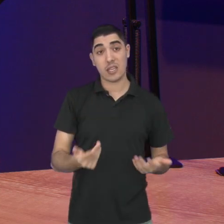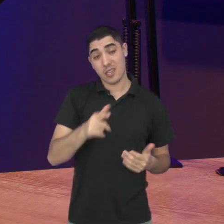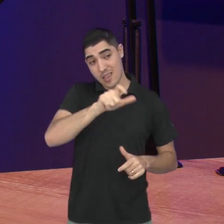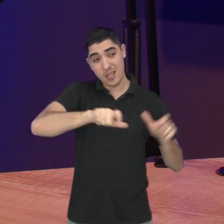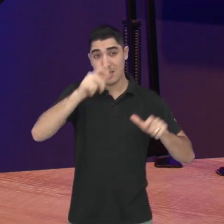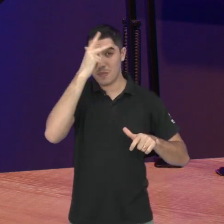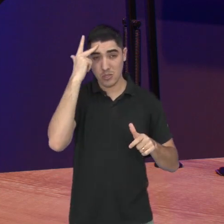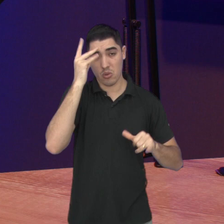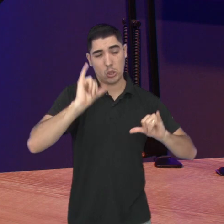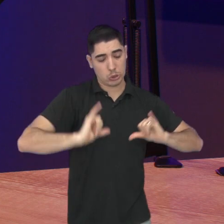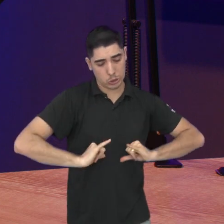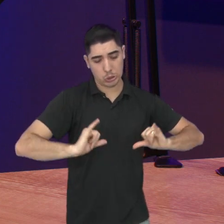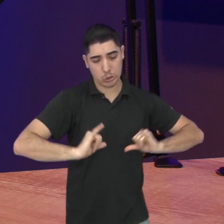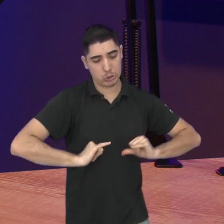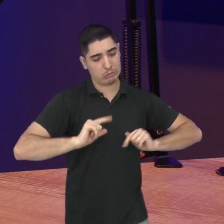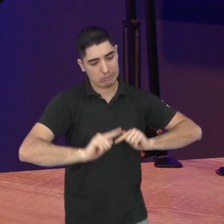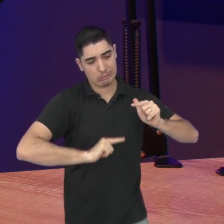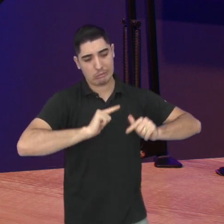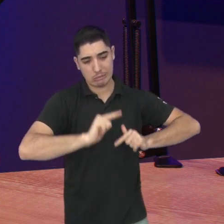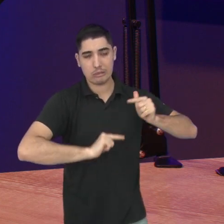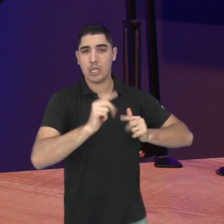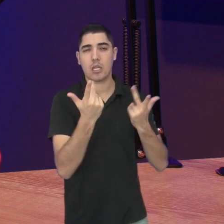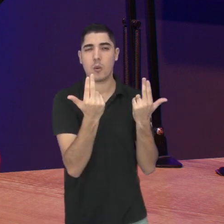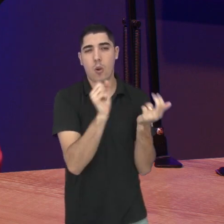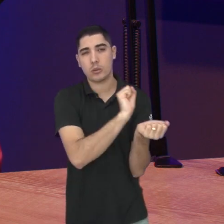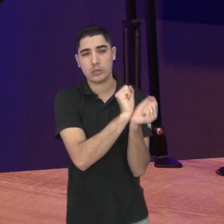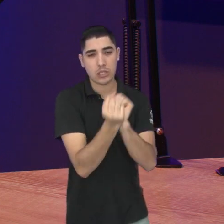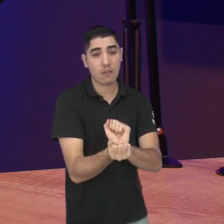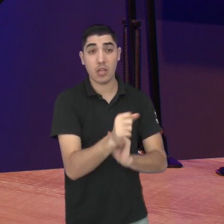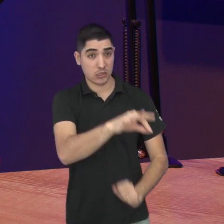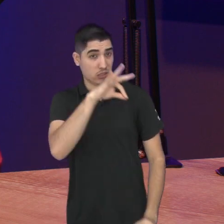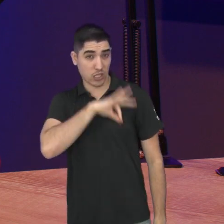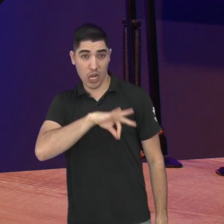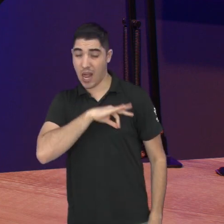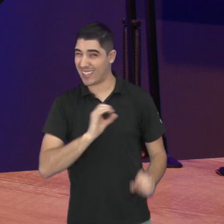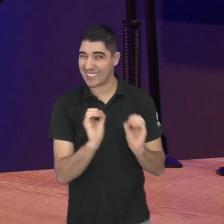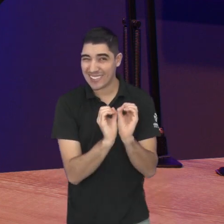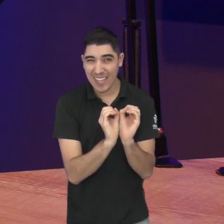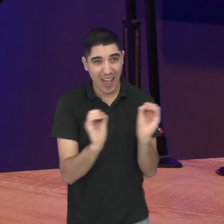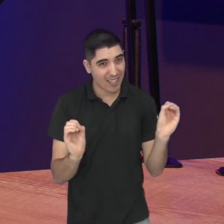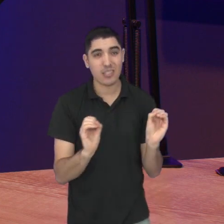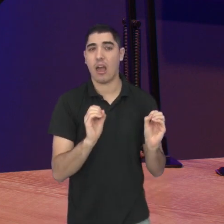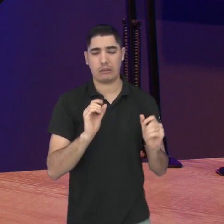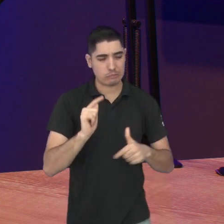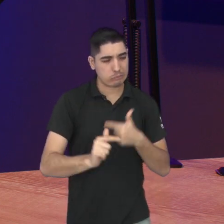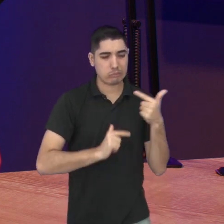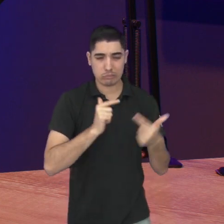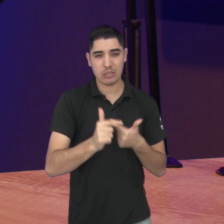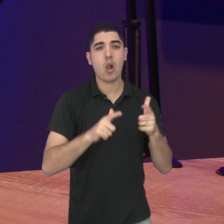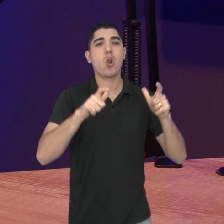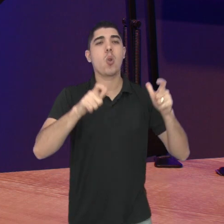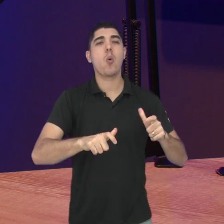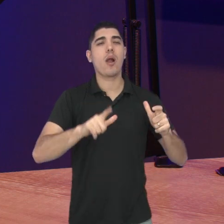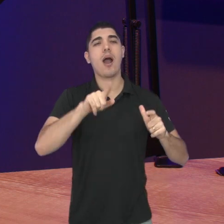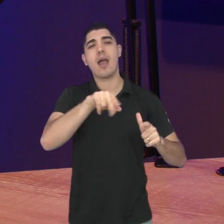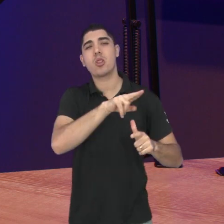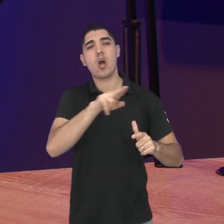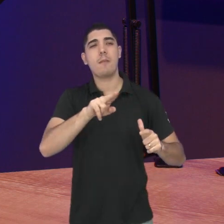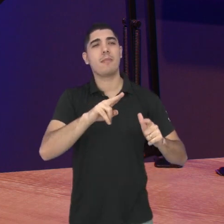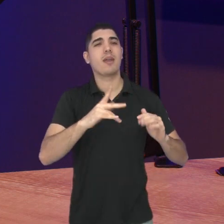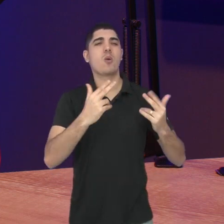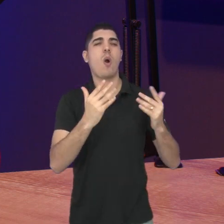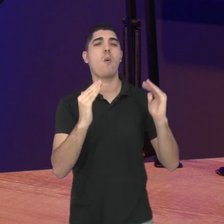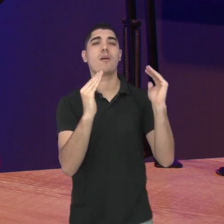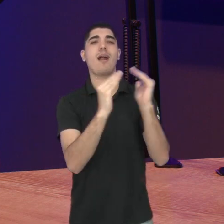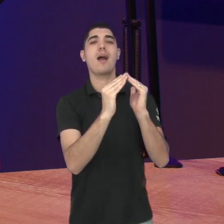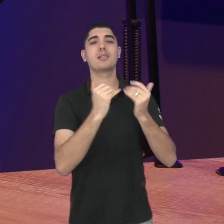continuam trabalhando ali de forma escrava. Eles não recebem nada pelo trabalho que eles fazem na casa de banho para essa